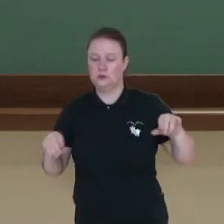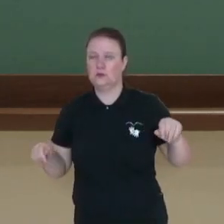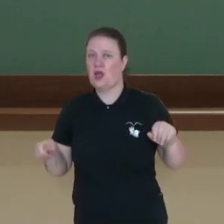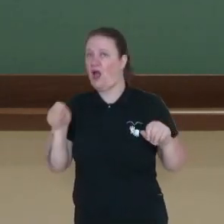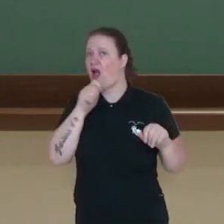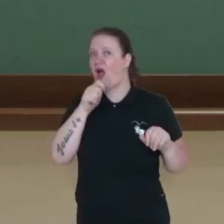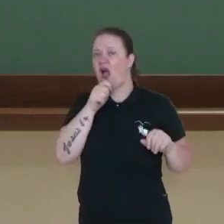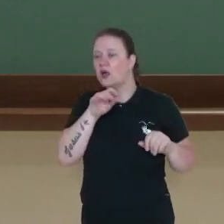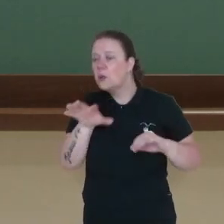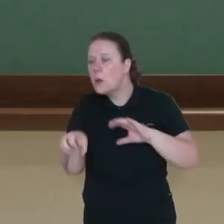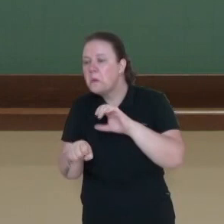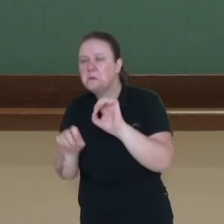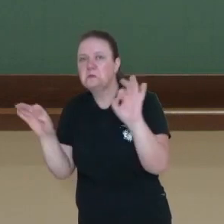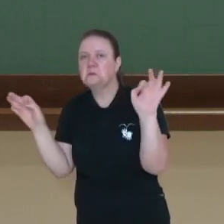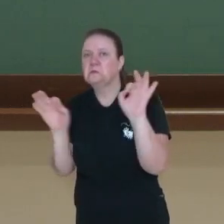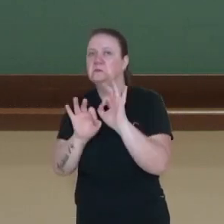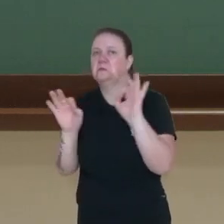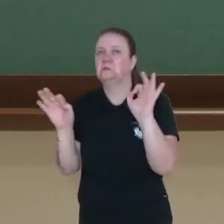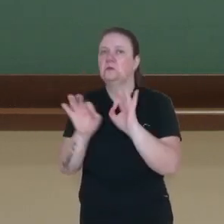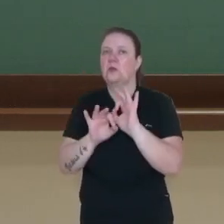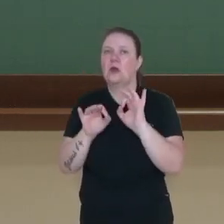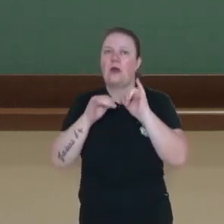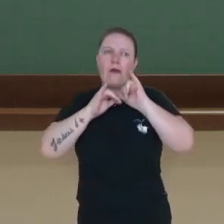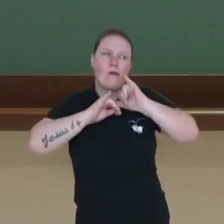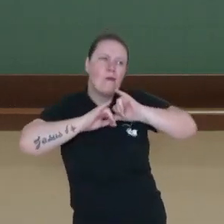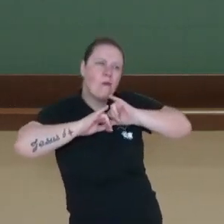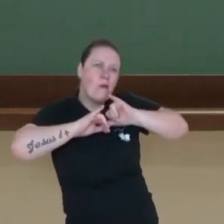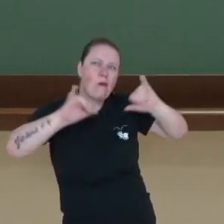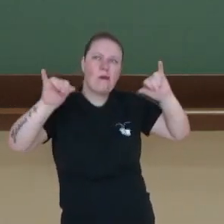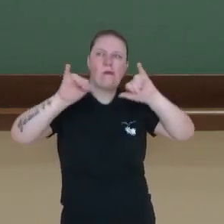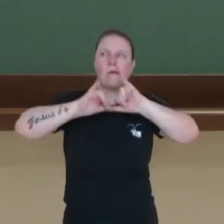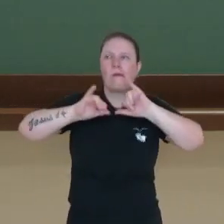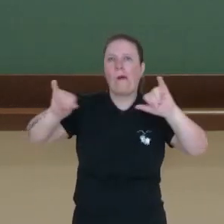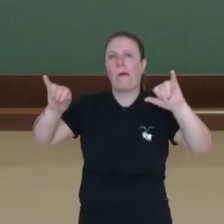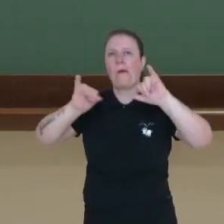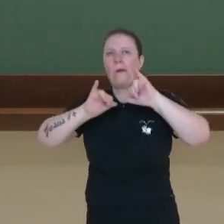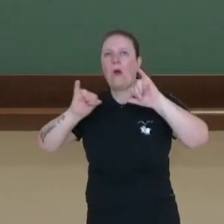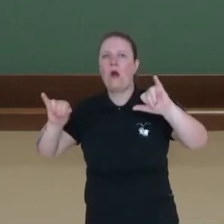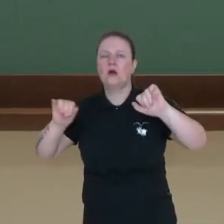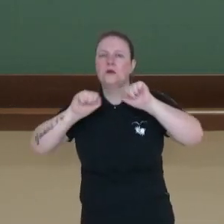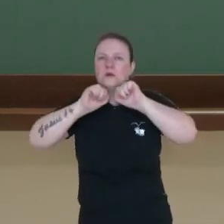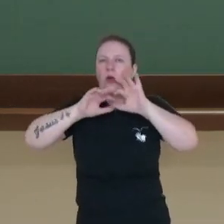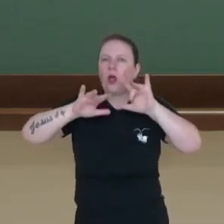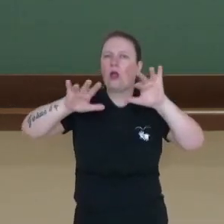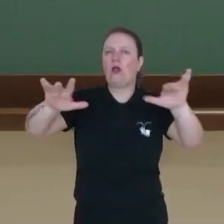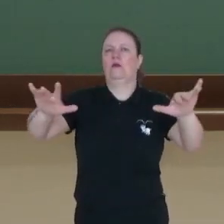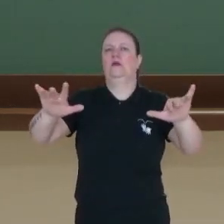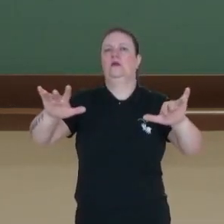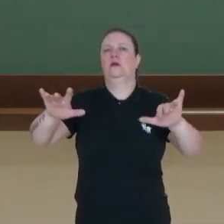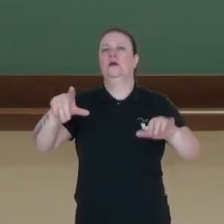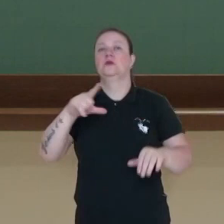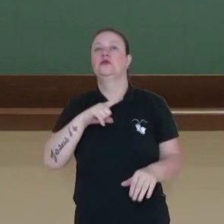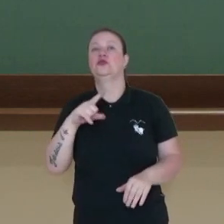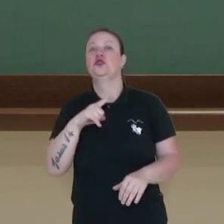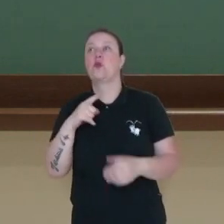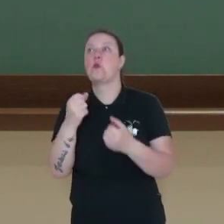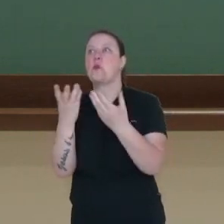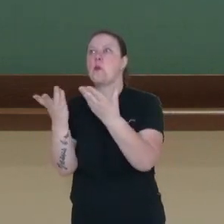exploradas. Quando essa notícia, né, do ouro se espalha pela metrópole, né, várias